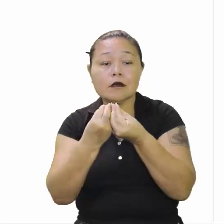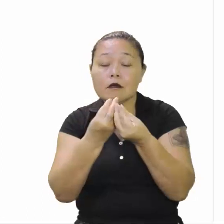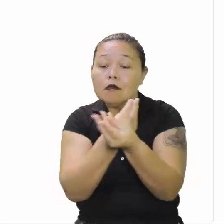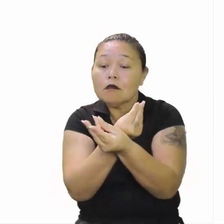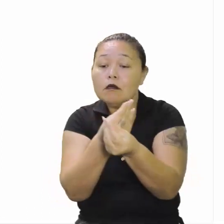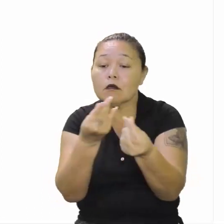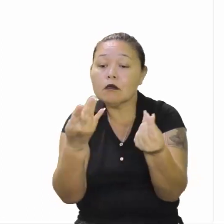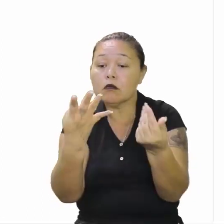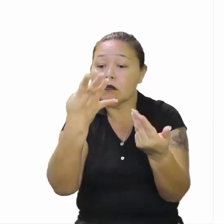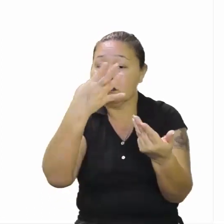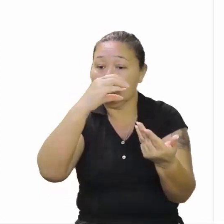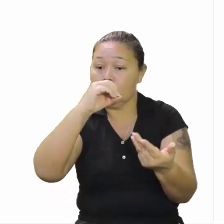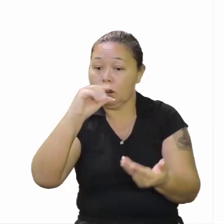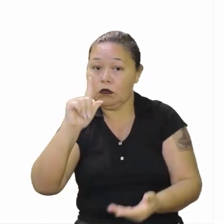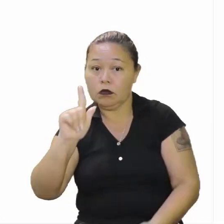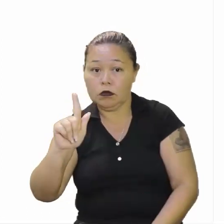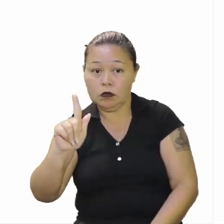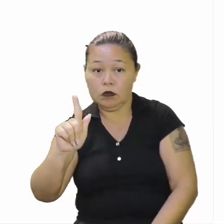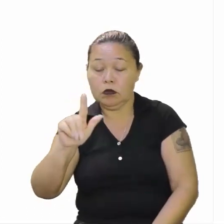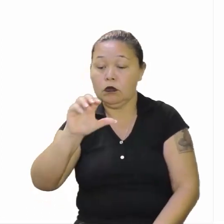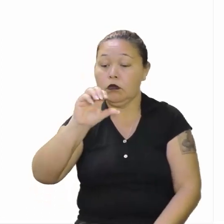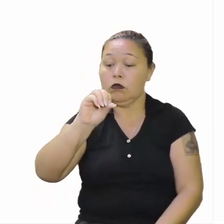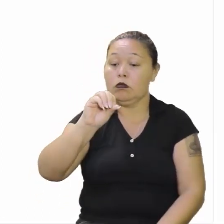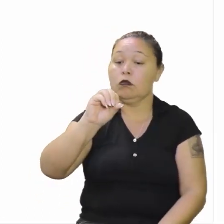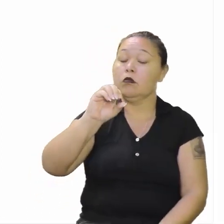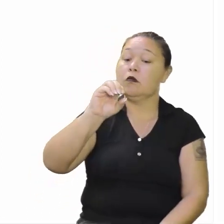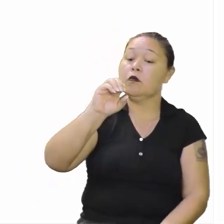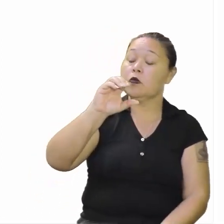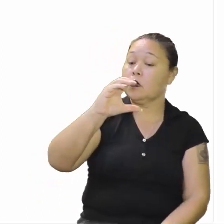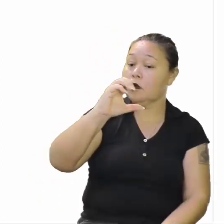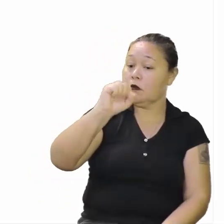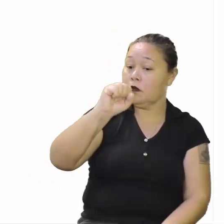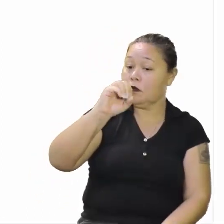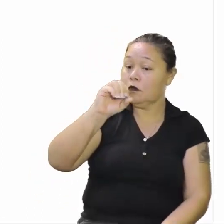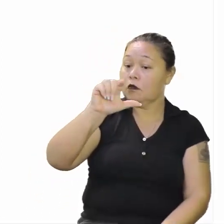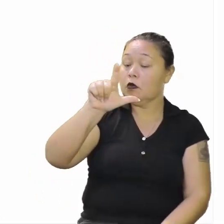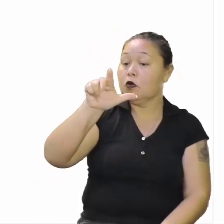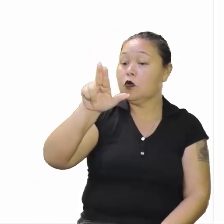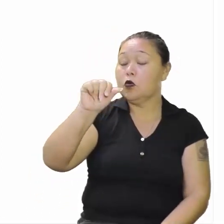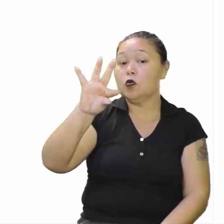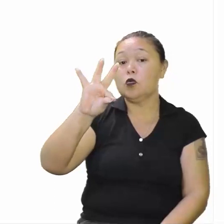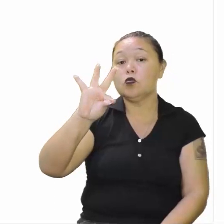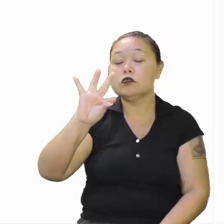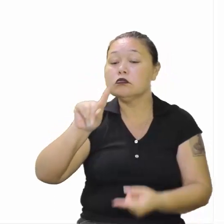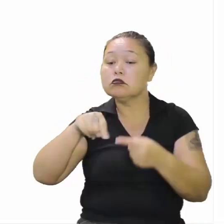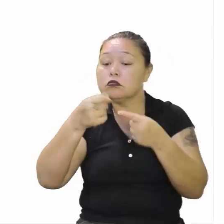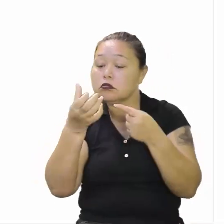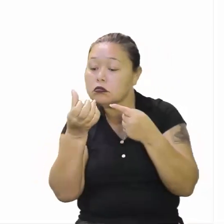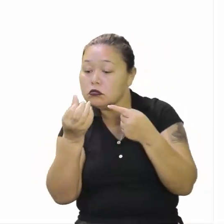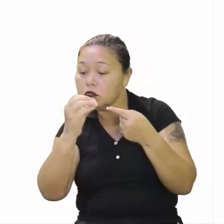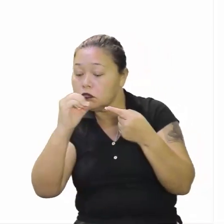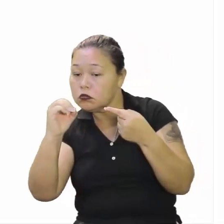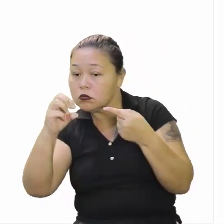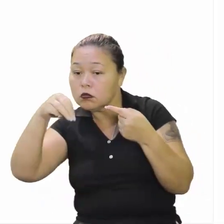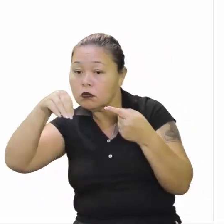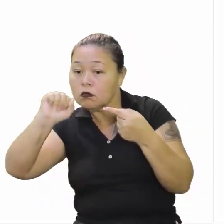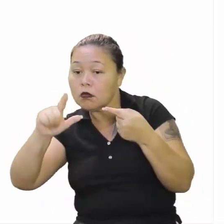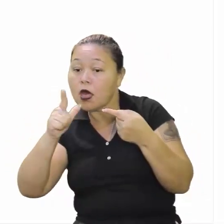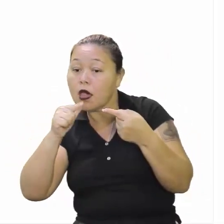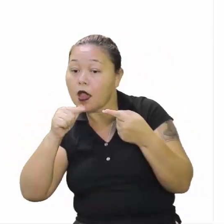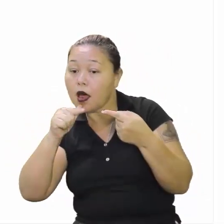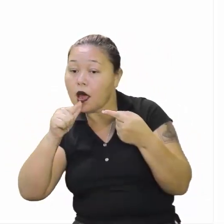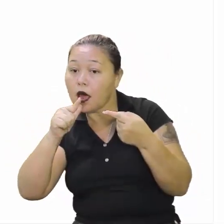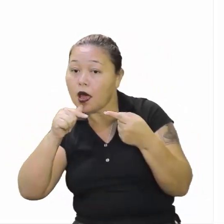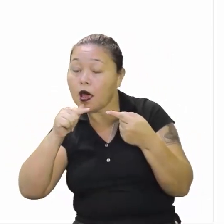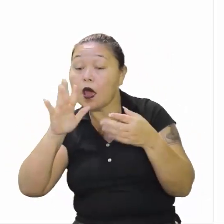dissolvendo 400 gramas de soluto em 600 ml de água. Pergunta é,